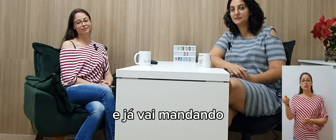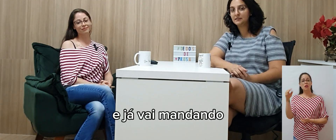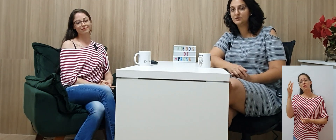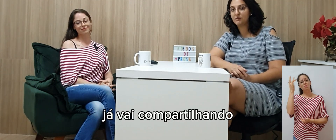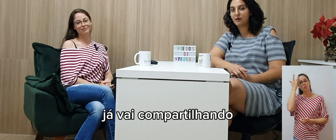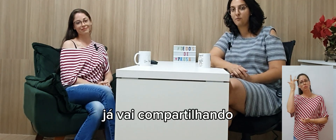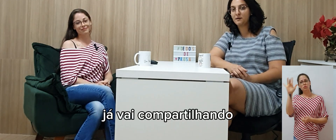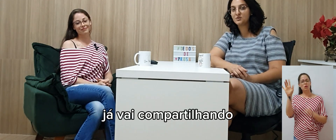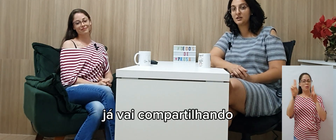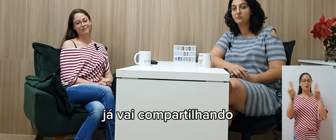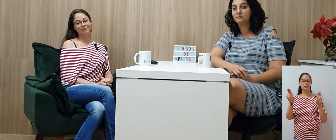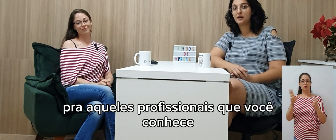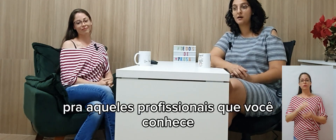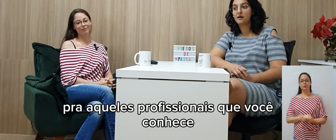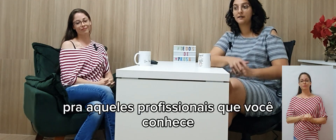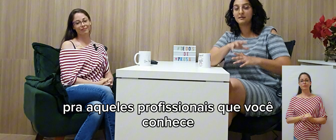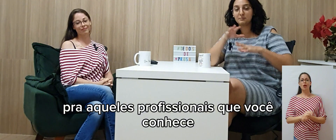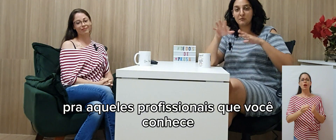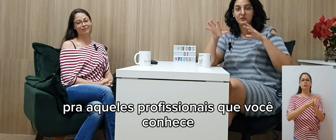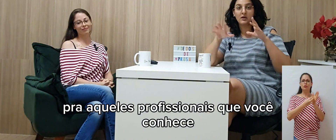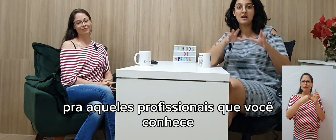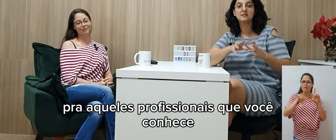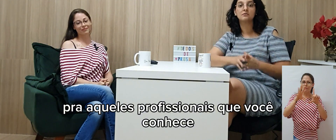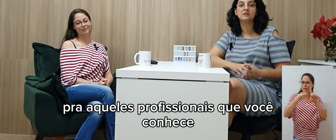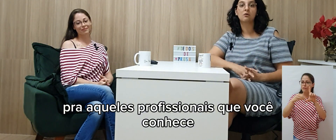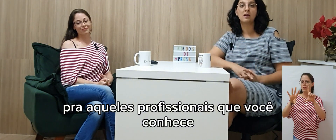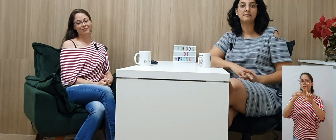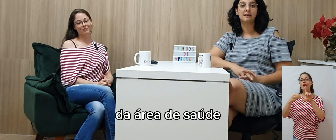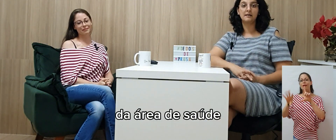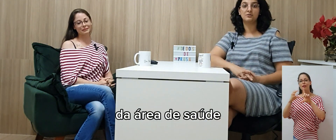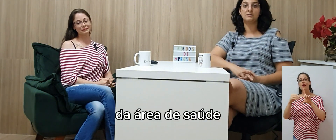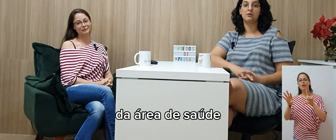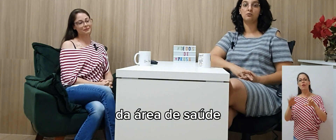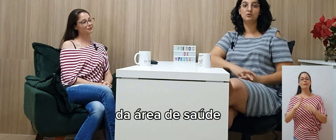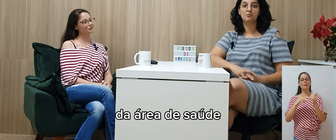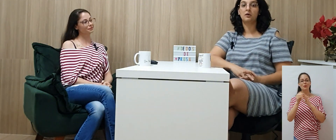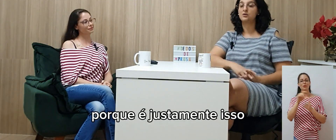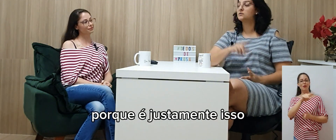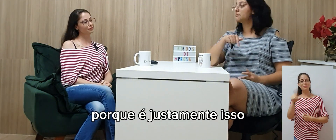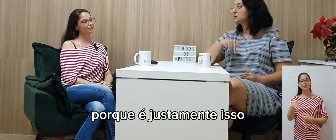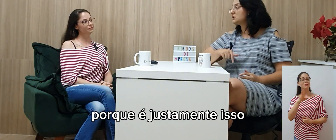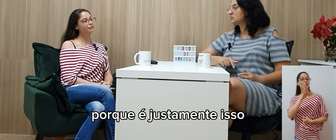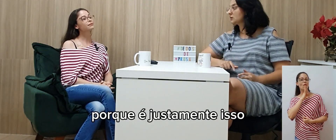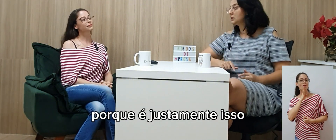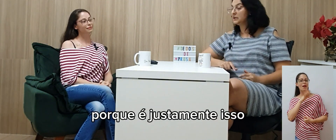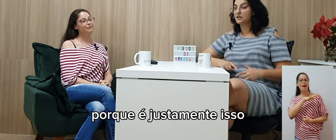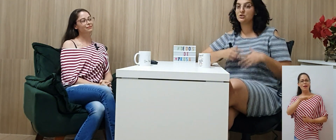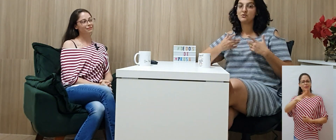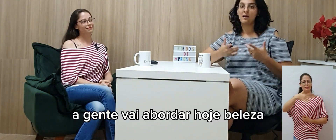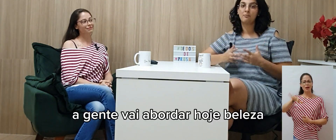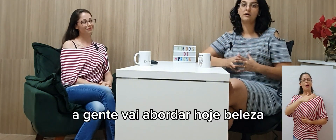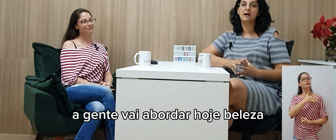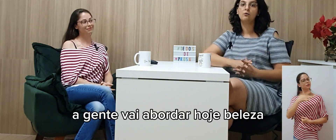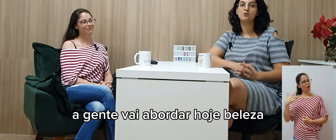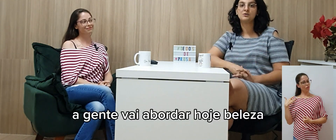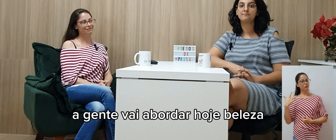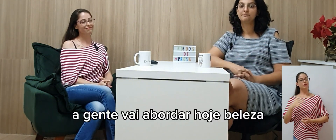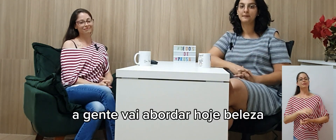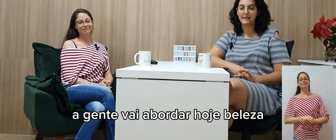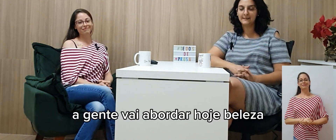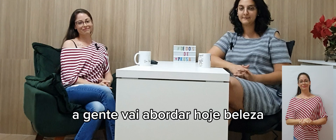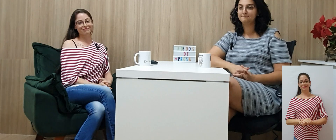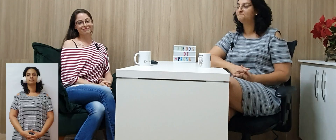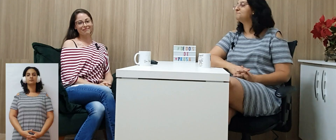vai mandando, já vai compartilhando para aqueles profissionais que você conhece da área de saúde, porque é justamente isso que a gente vai abordar